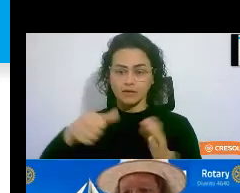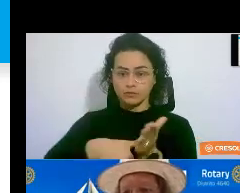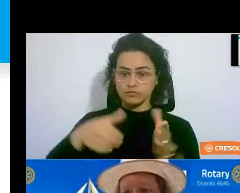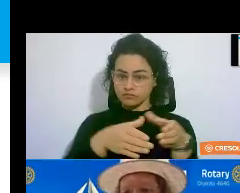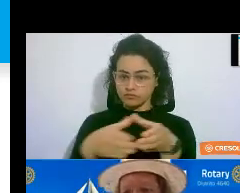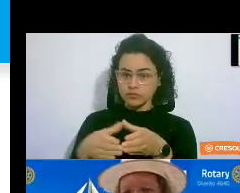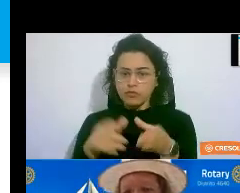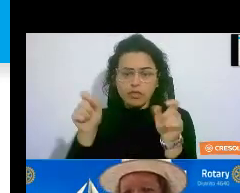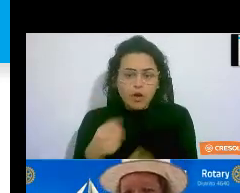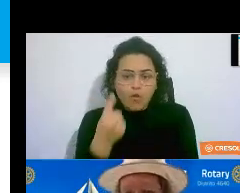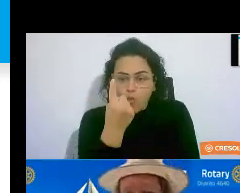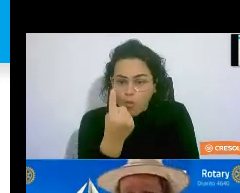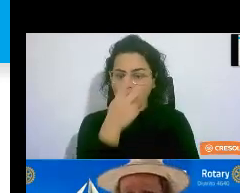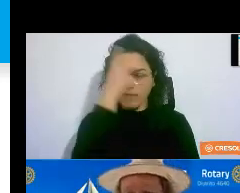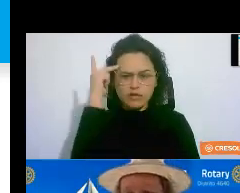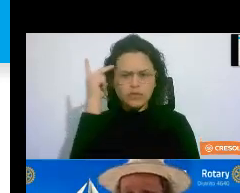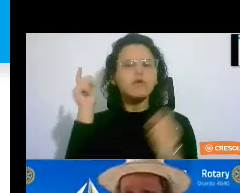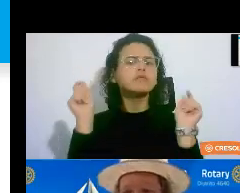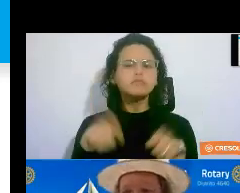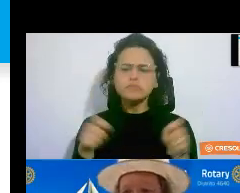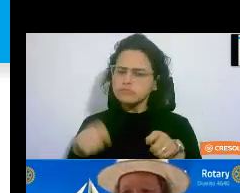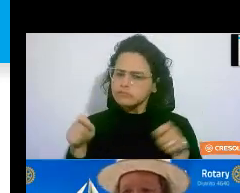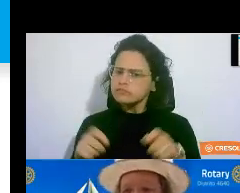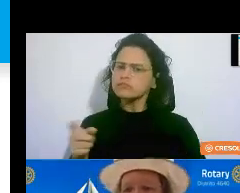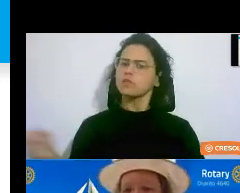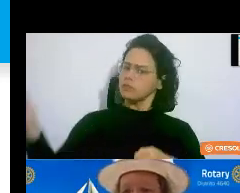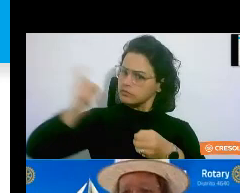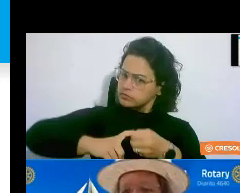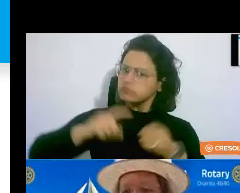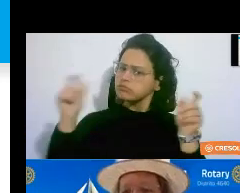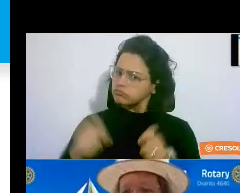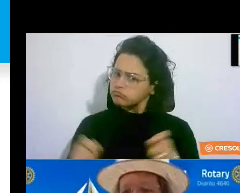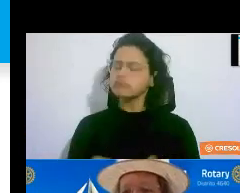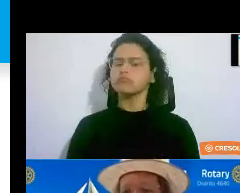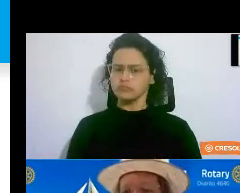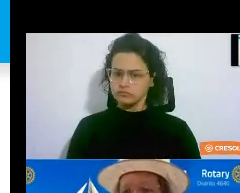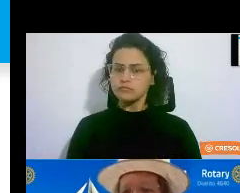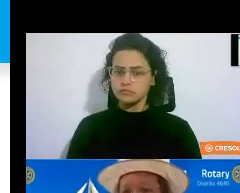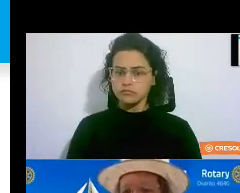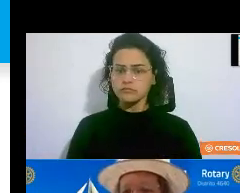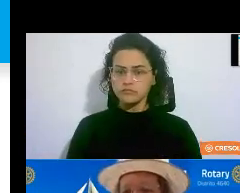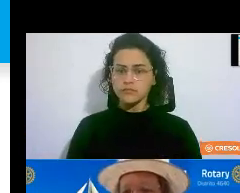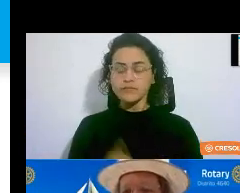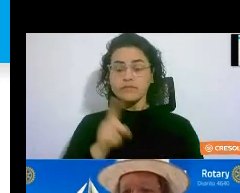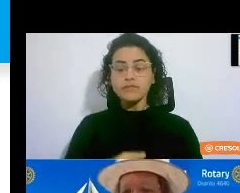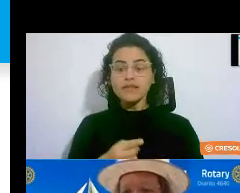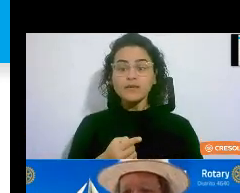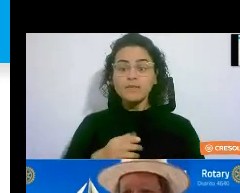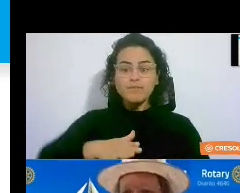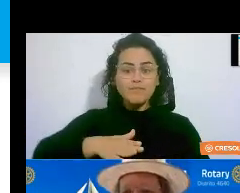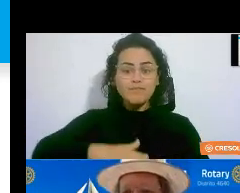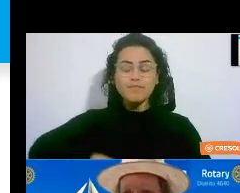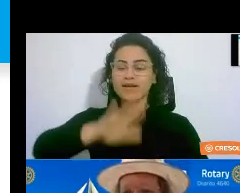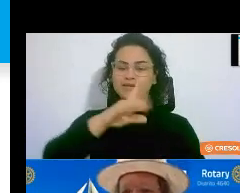uma pessoa parceira da Sociedade Paul Harris, nós teríamos, no mínimo, aí uma garantia de mais de